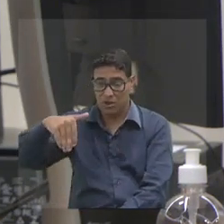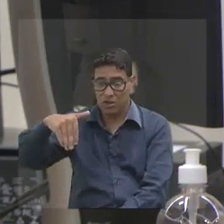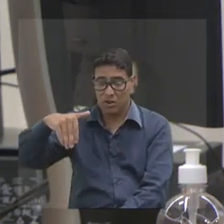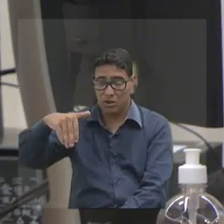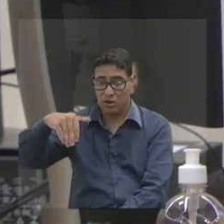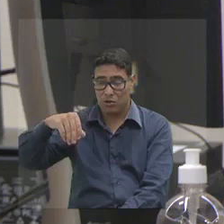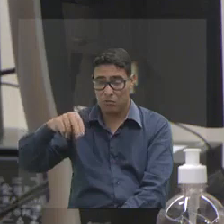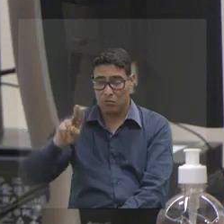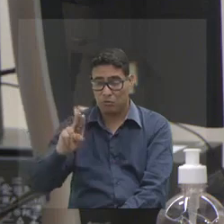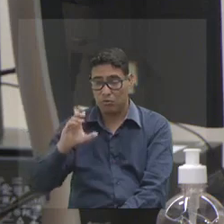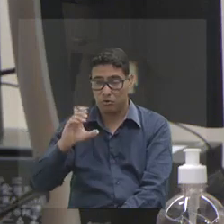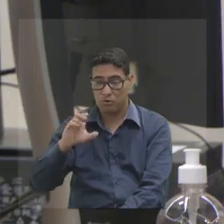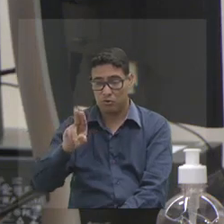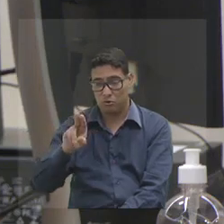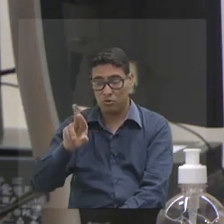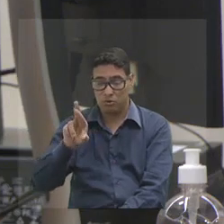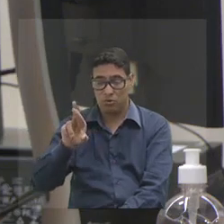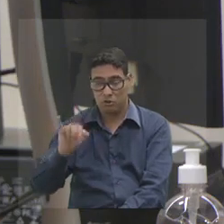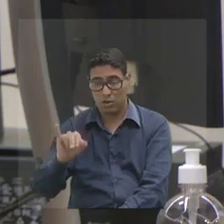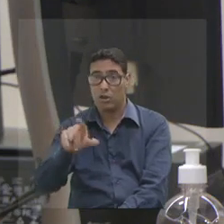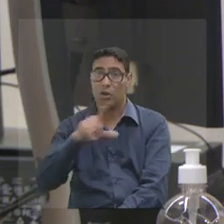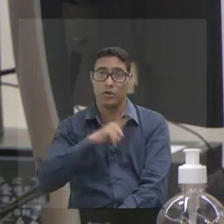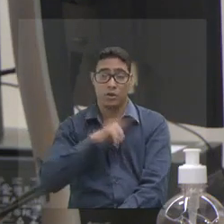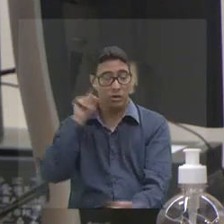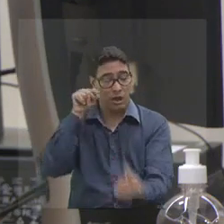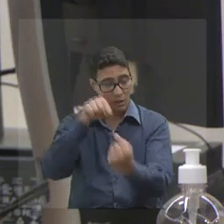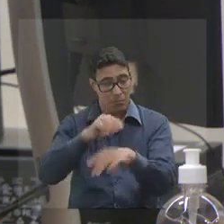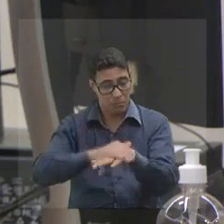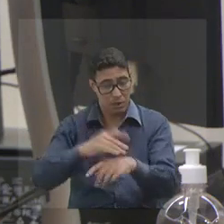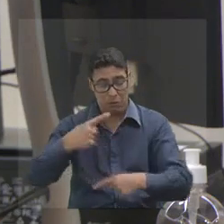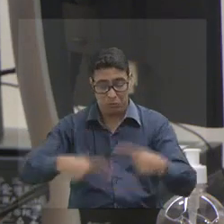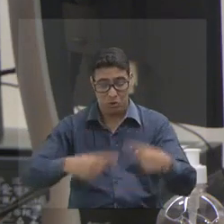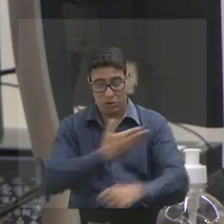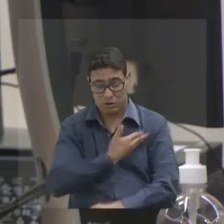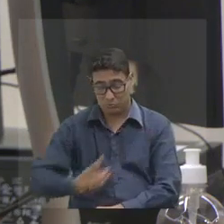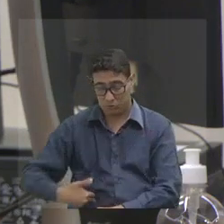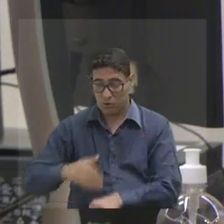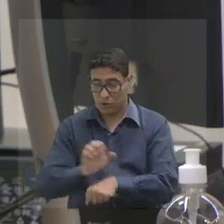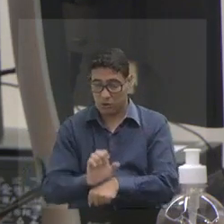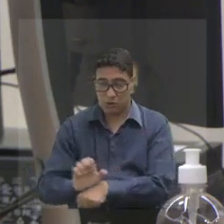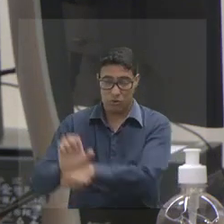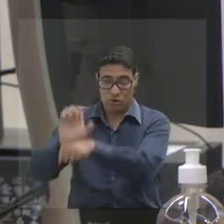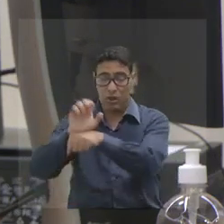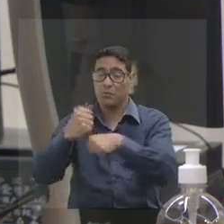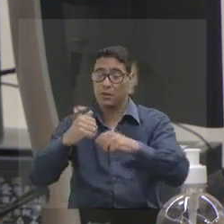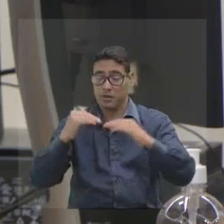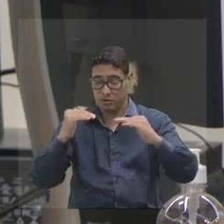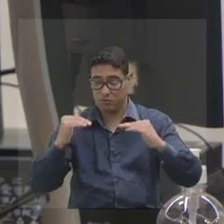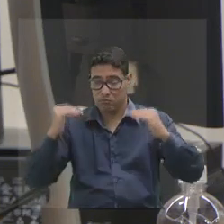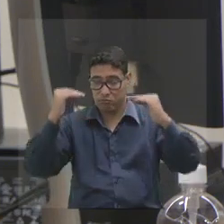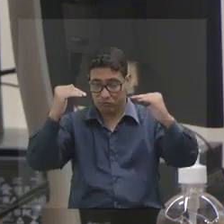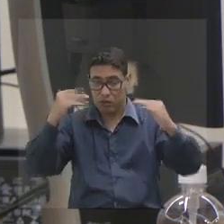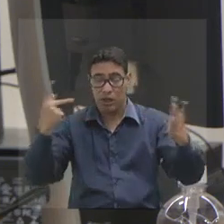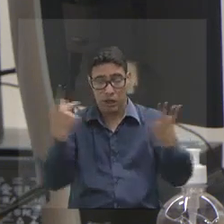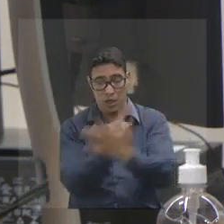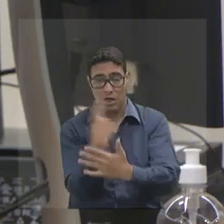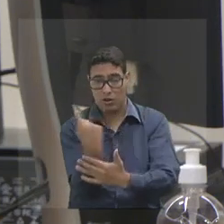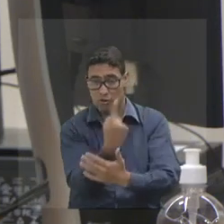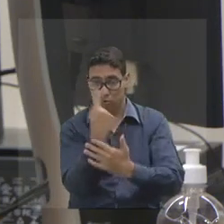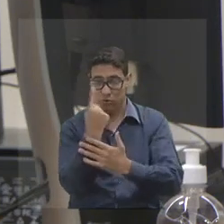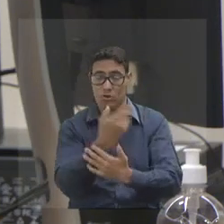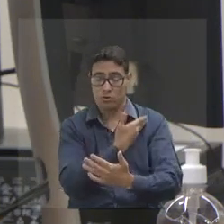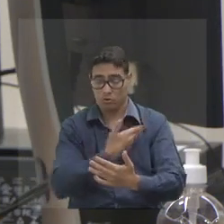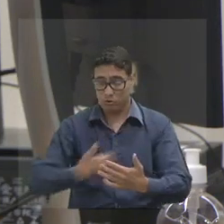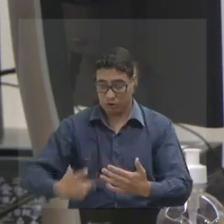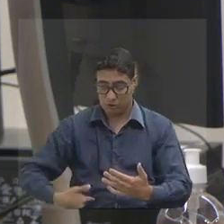nós que fazemos a boa política pública acreditamos que o Estado tem que ser máximo que as ações do Estado em ser alavancadoras